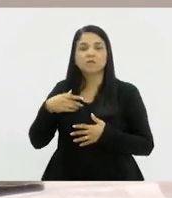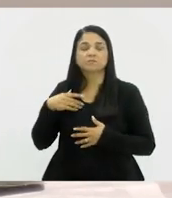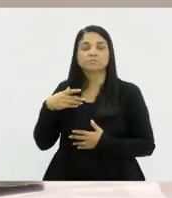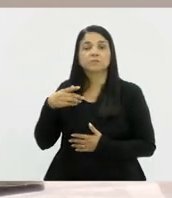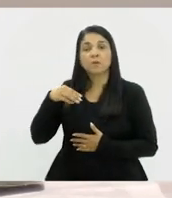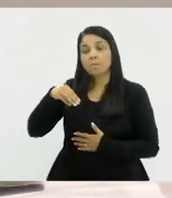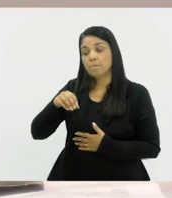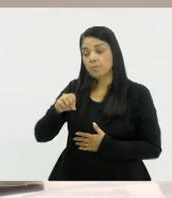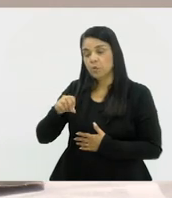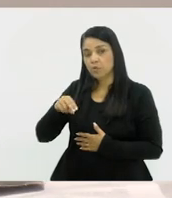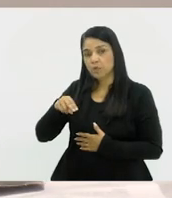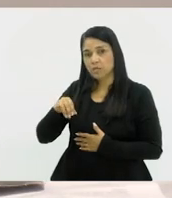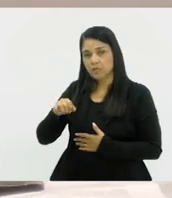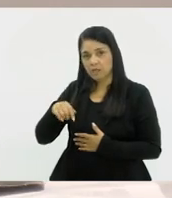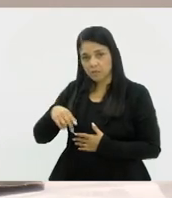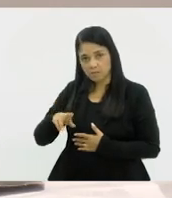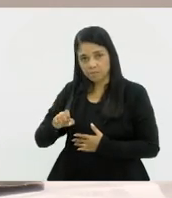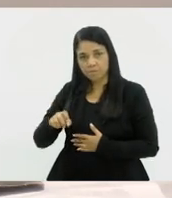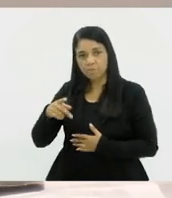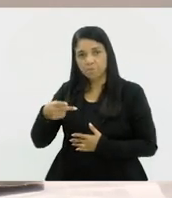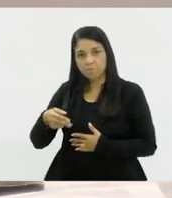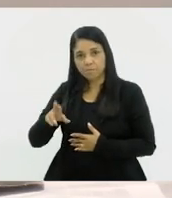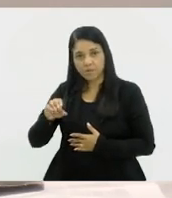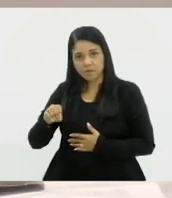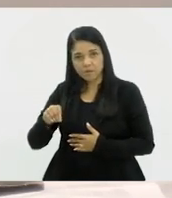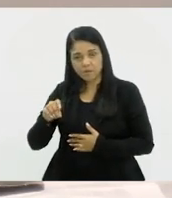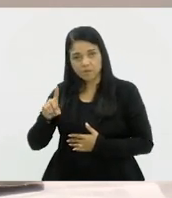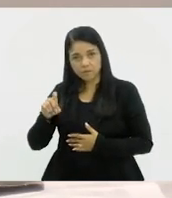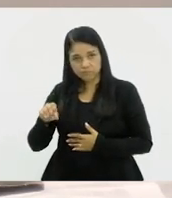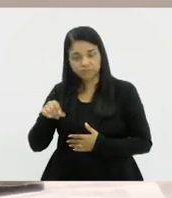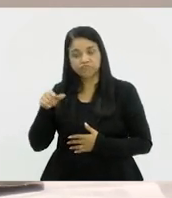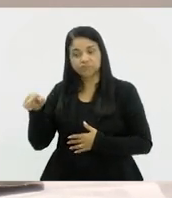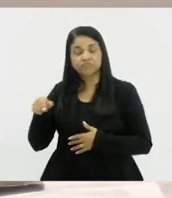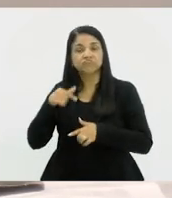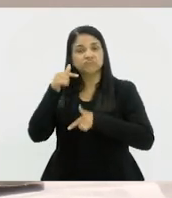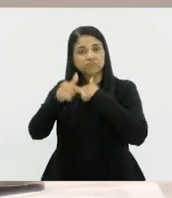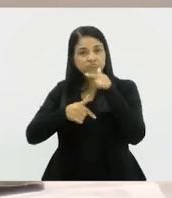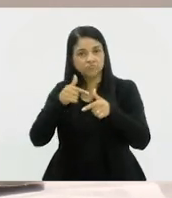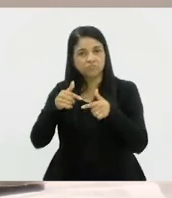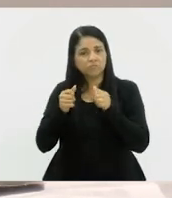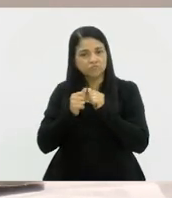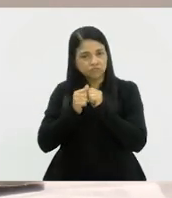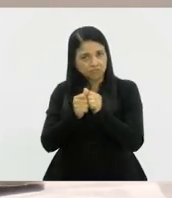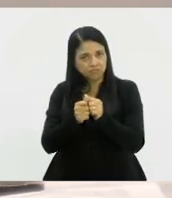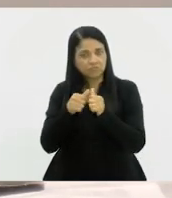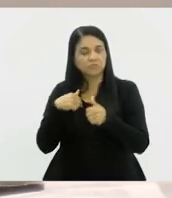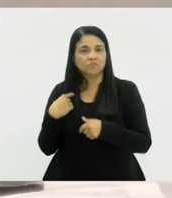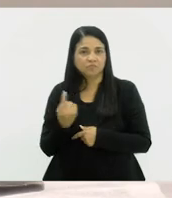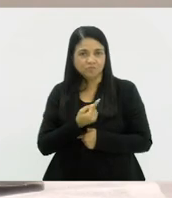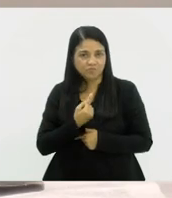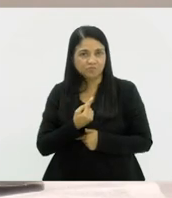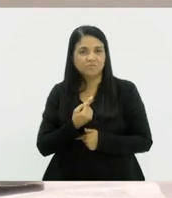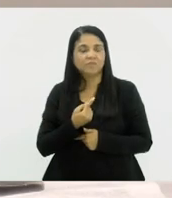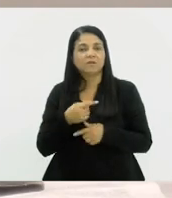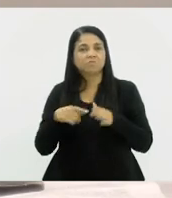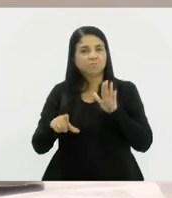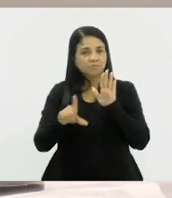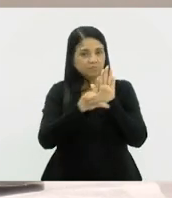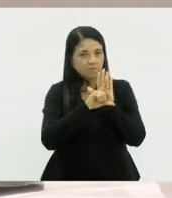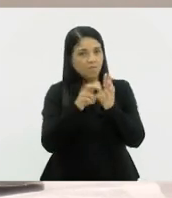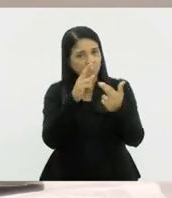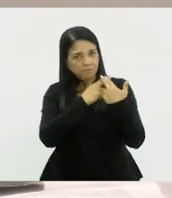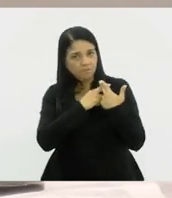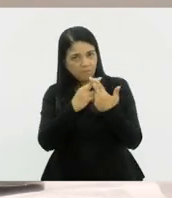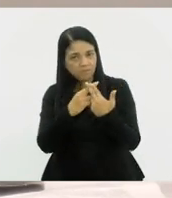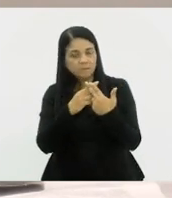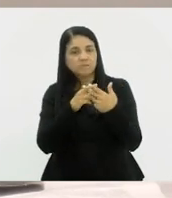Prado tá aqui presente já disse que ela trabalhou muitos anos conosco é responsável por algumas dessas legislações ajudou